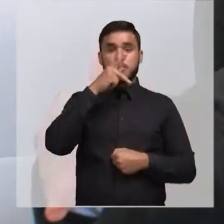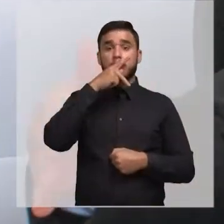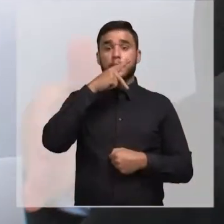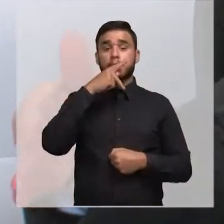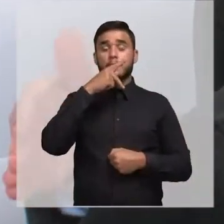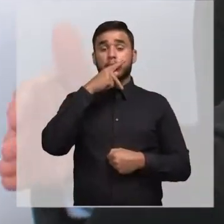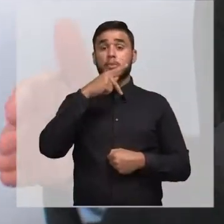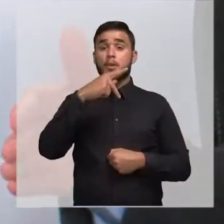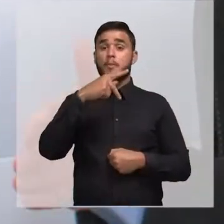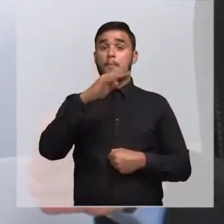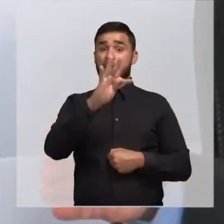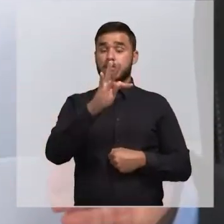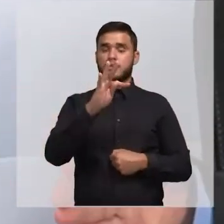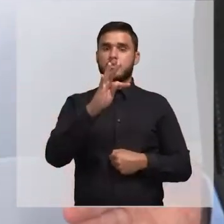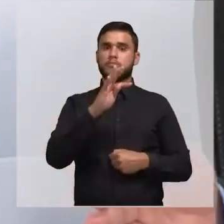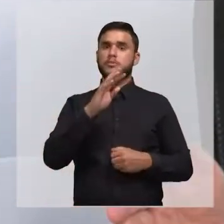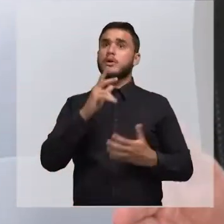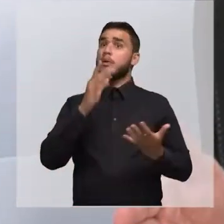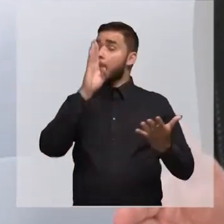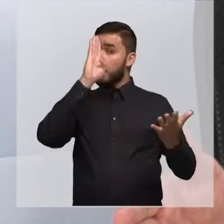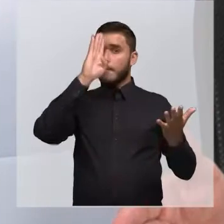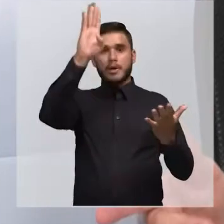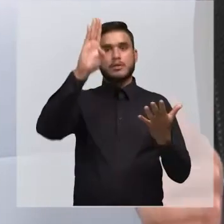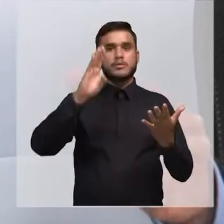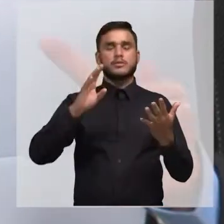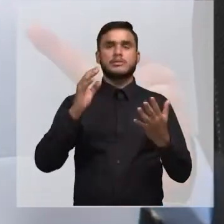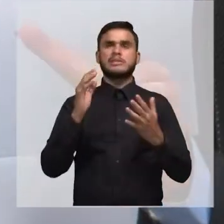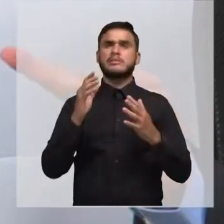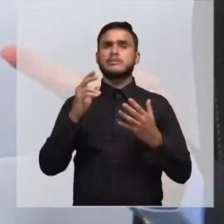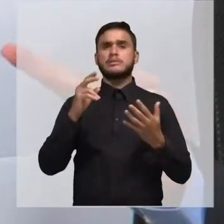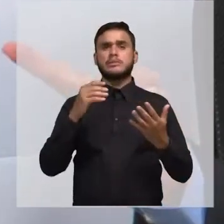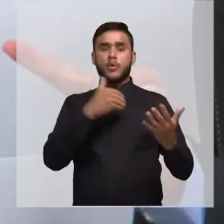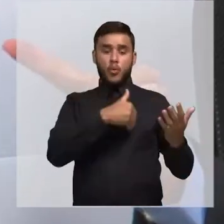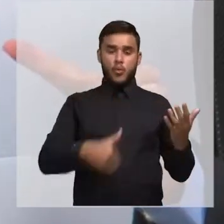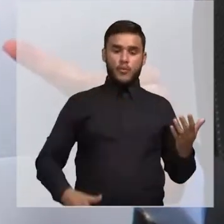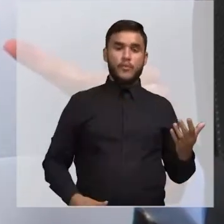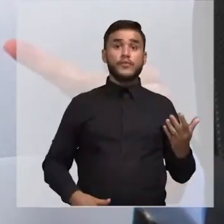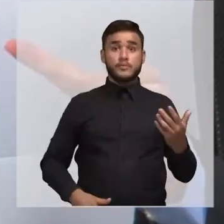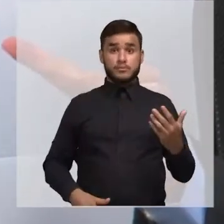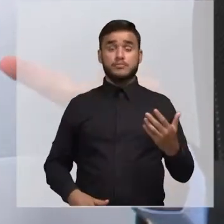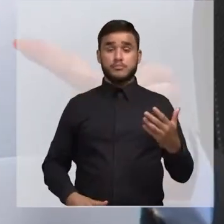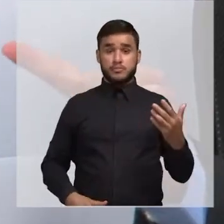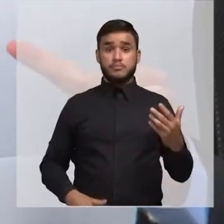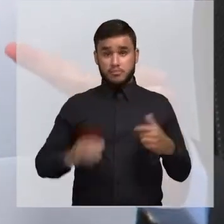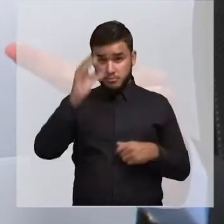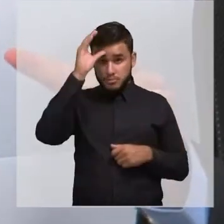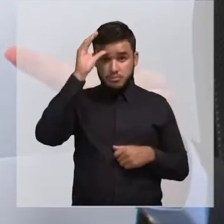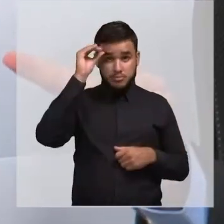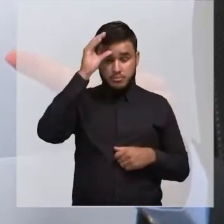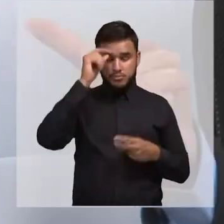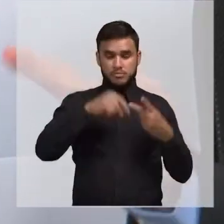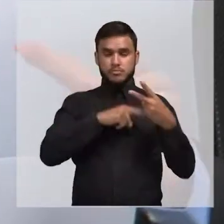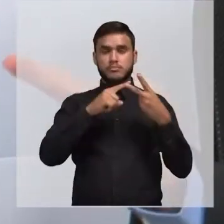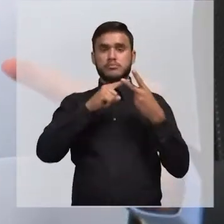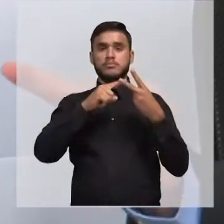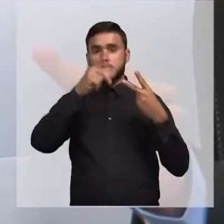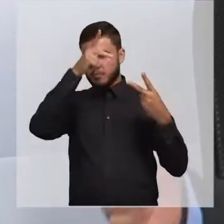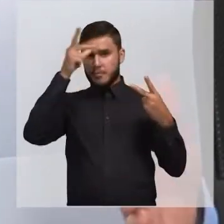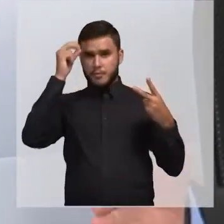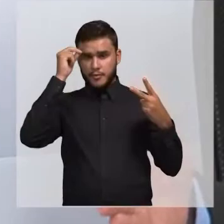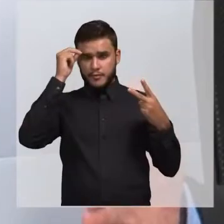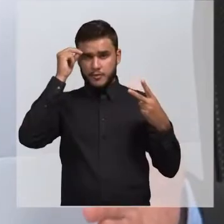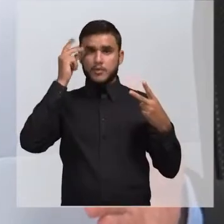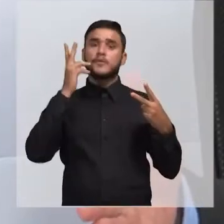da história do Ceará nos últimos 50 anos. Eu acho que nem a Arena, depois PDS... Tu